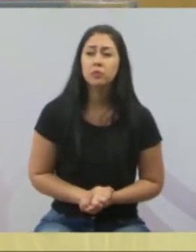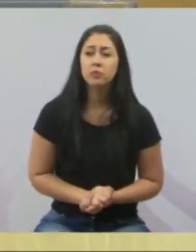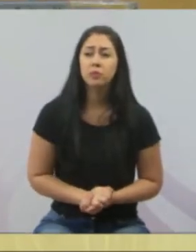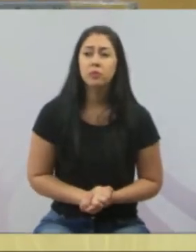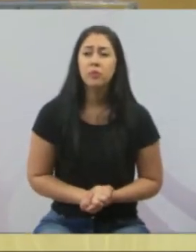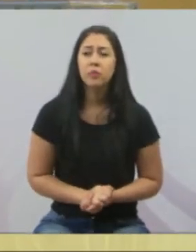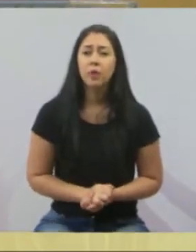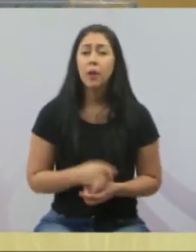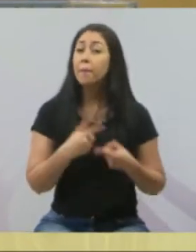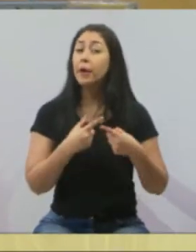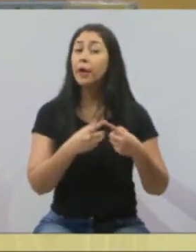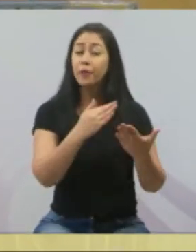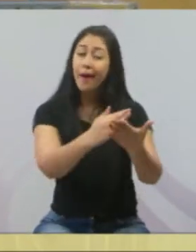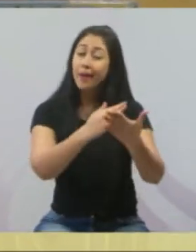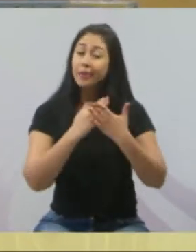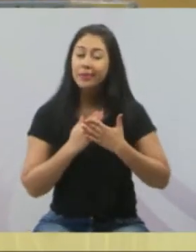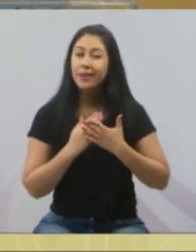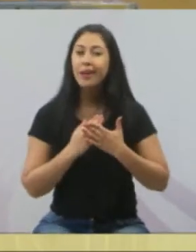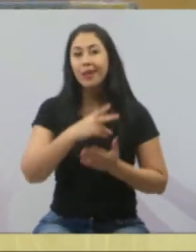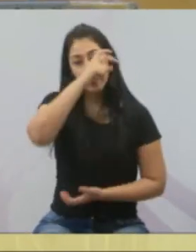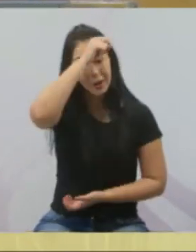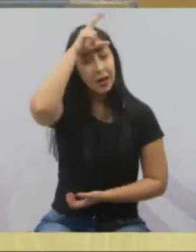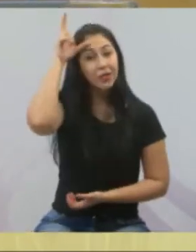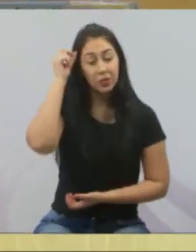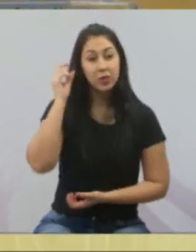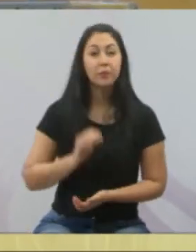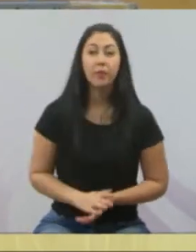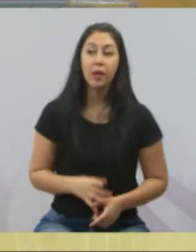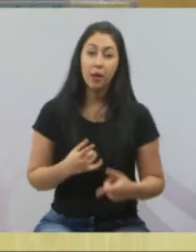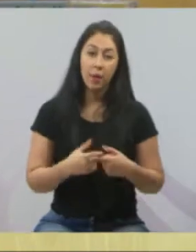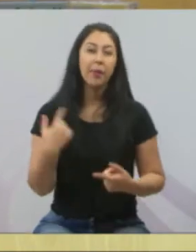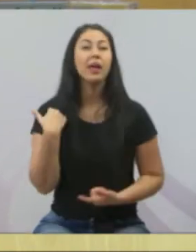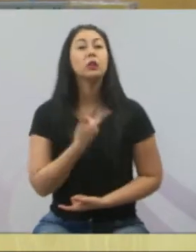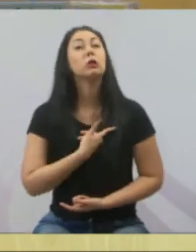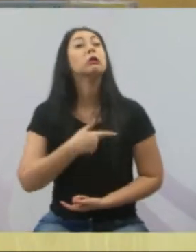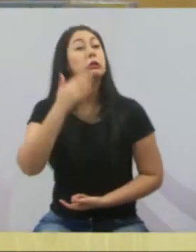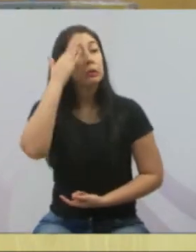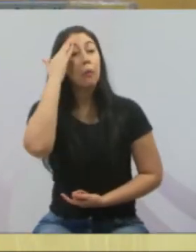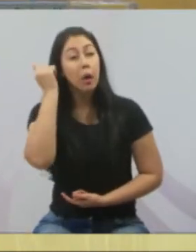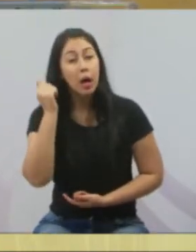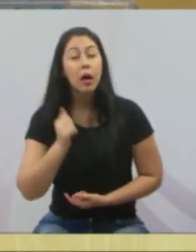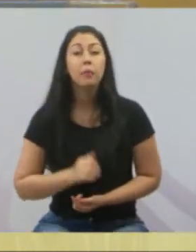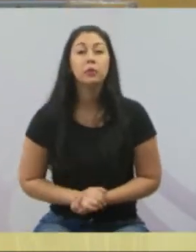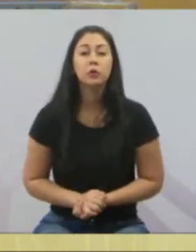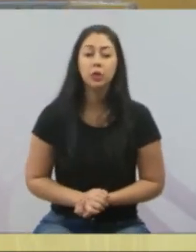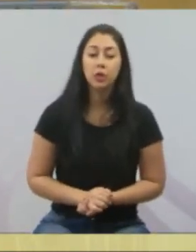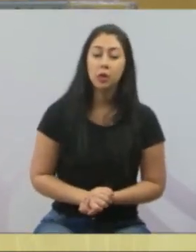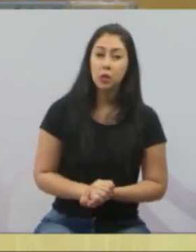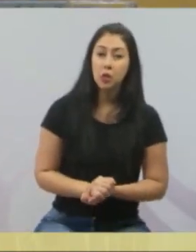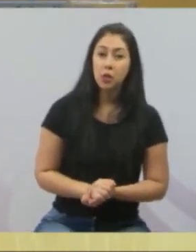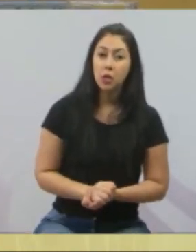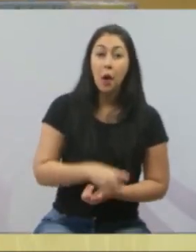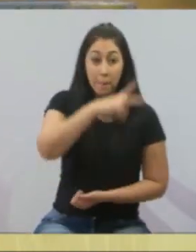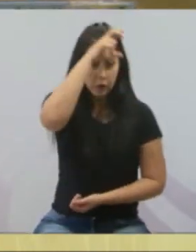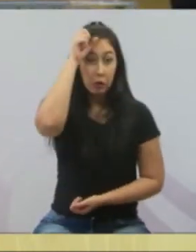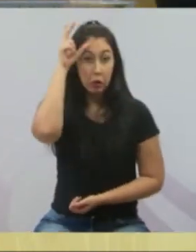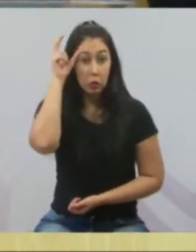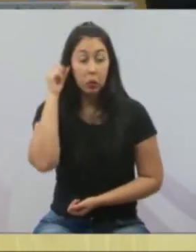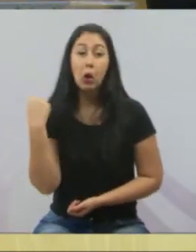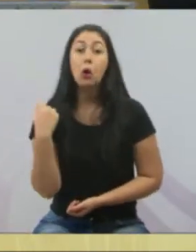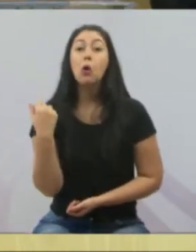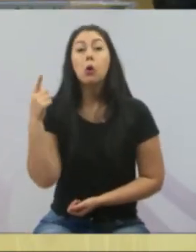prestes do senhor do Congresso Nacional e, antecipando agradecimento pela atenção dispensada, subscrevemos. Vereador Paulinho dos